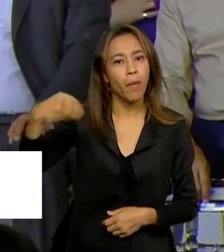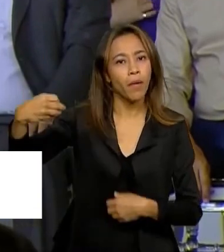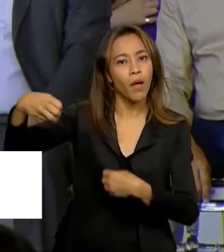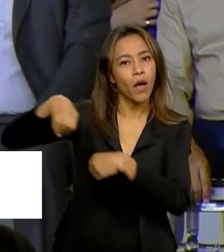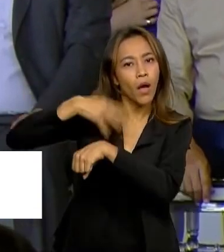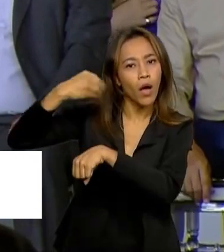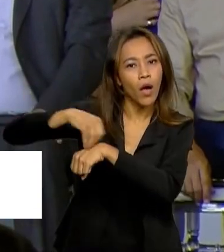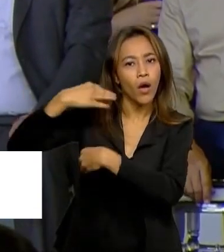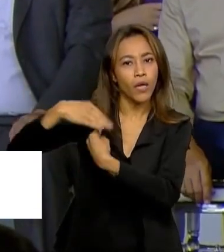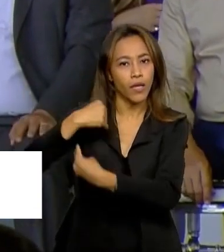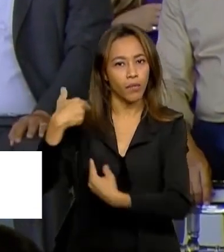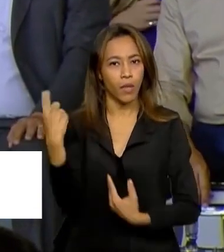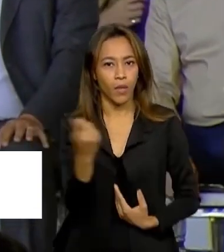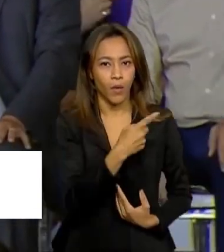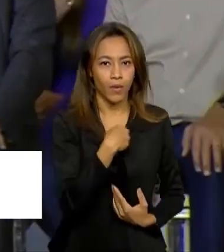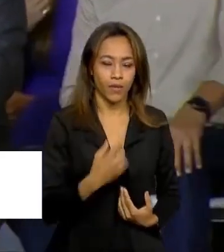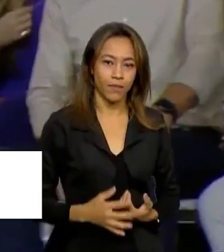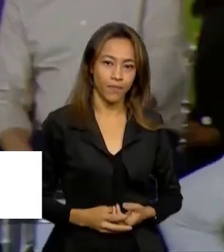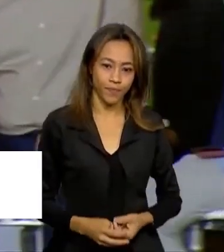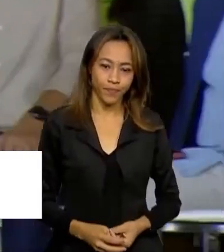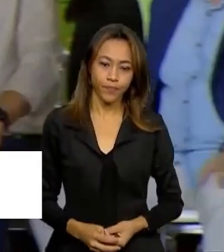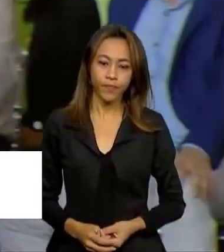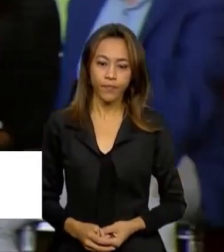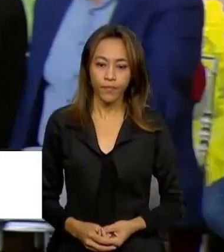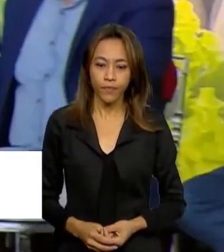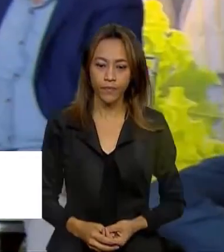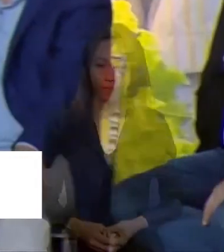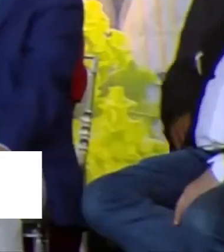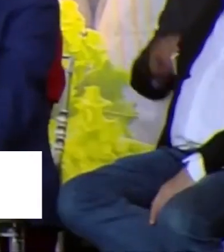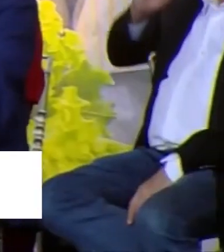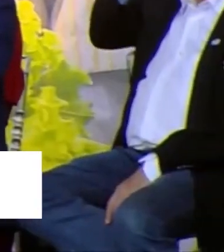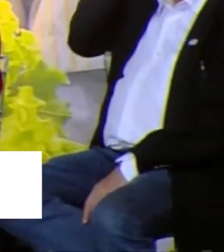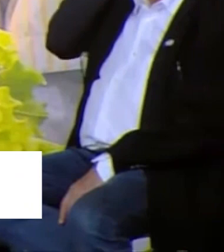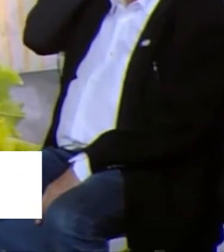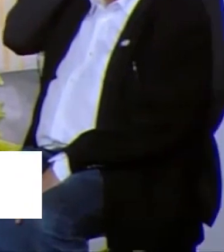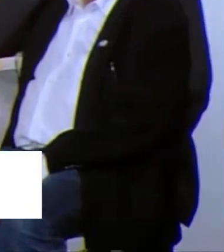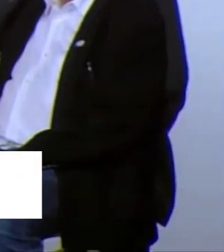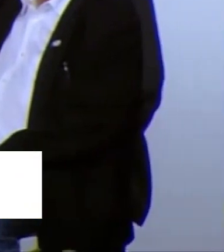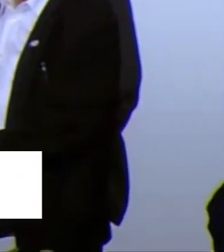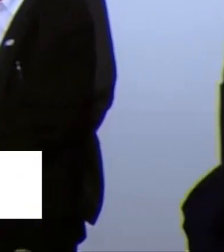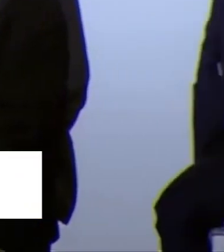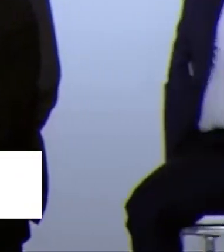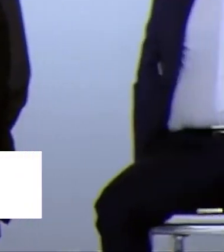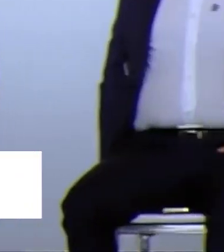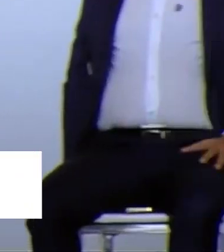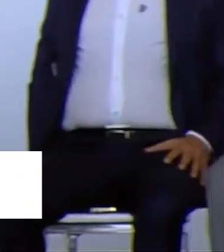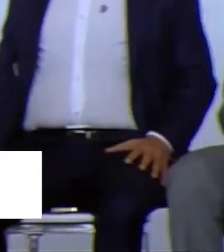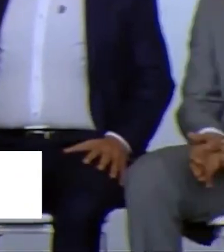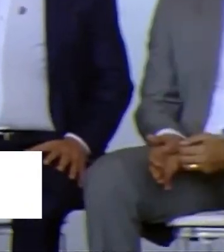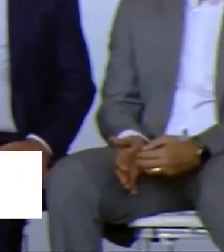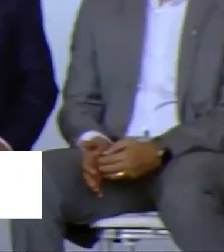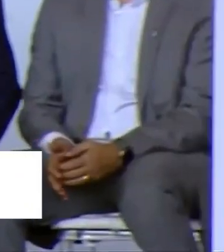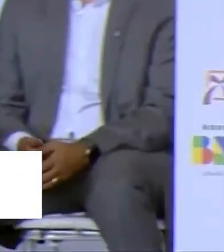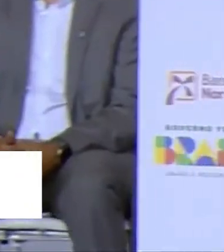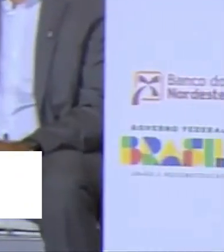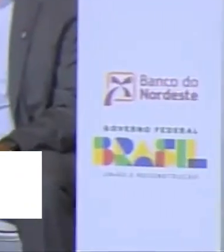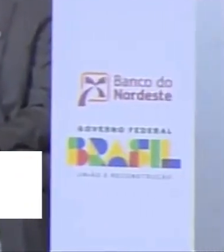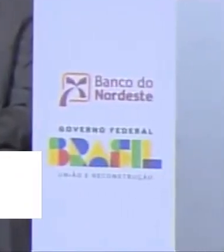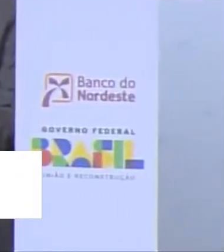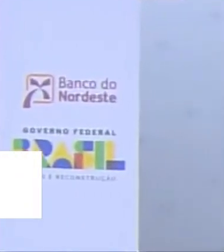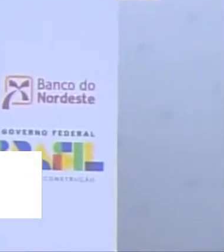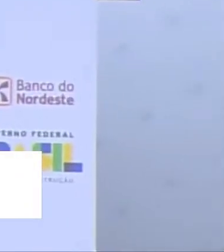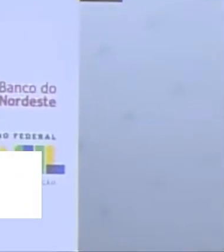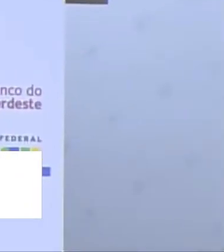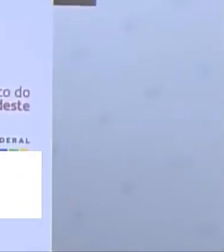gente. Eu ia assim na porta de fábrica. Eu, quando estava aperreado, eu às vezes 5 horas da manhã